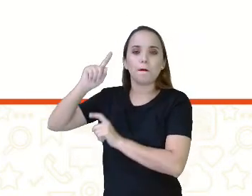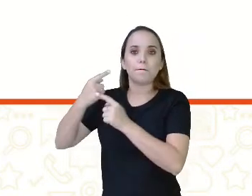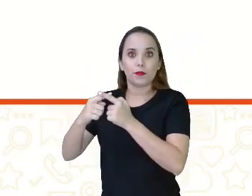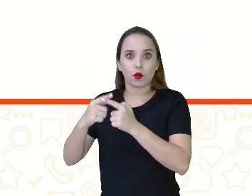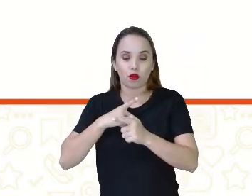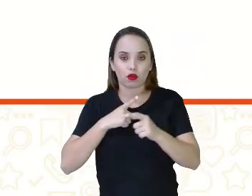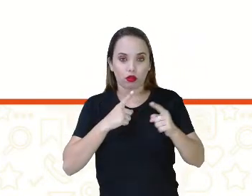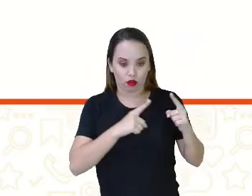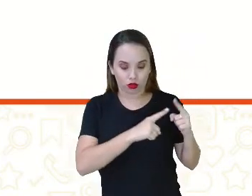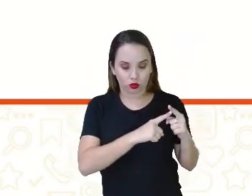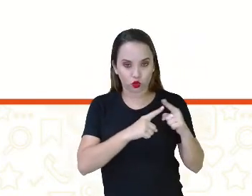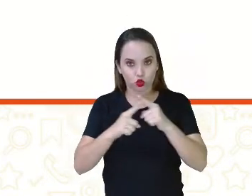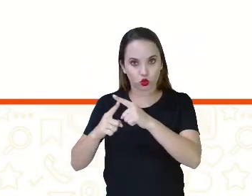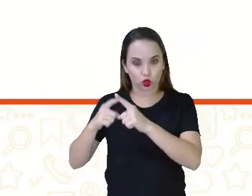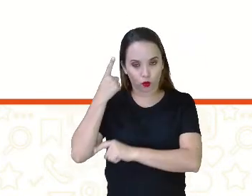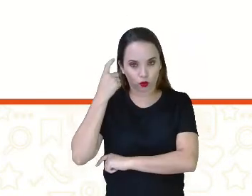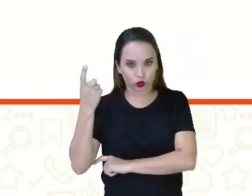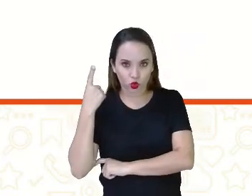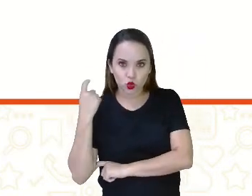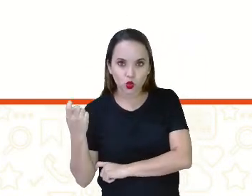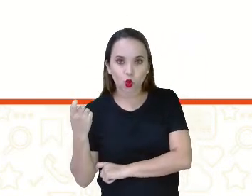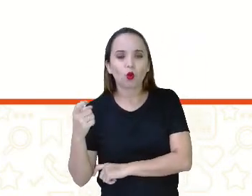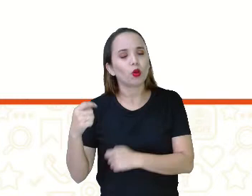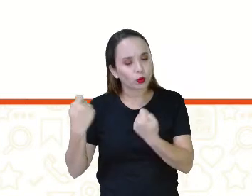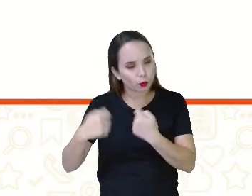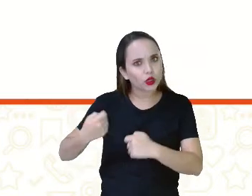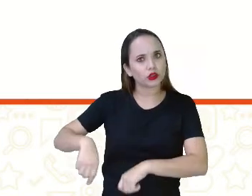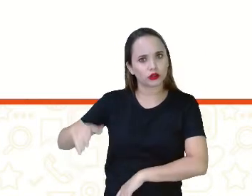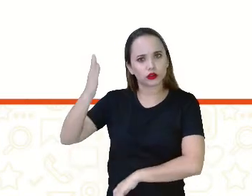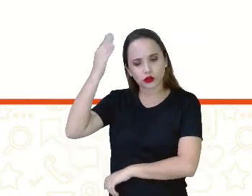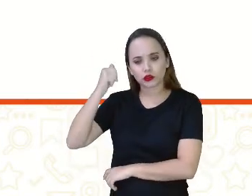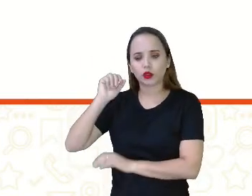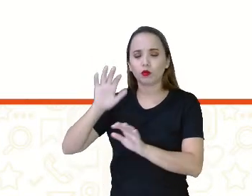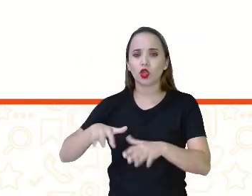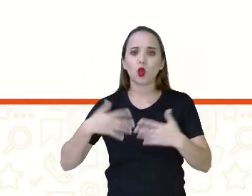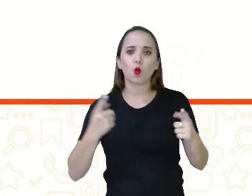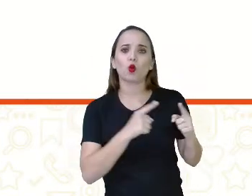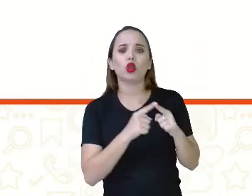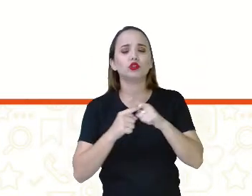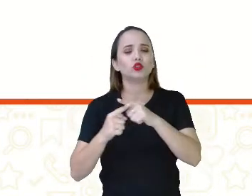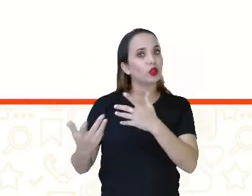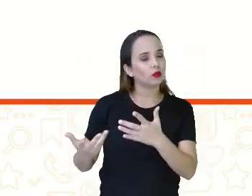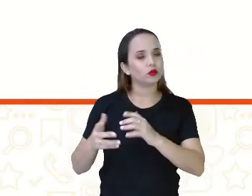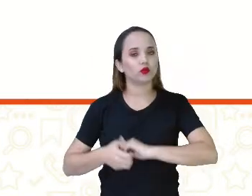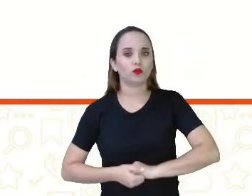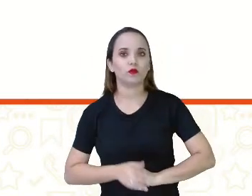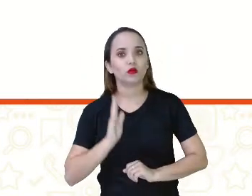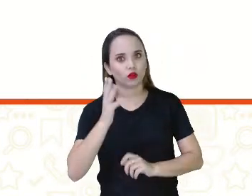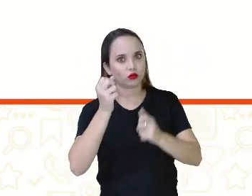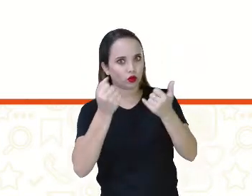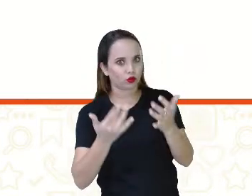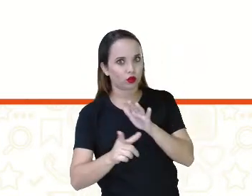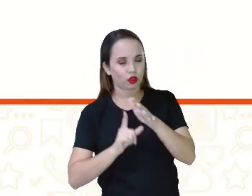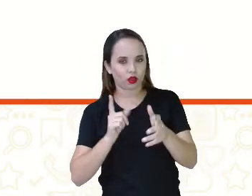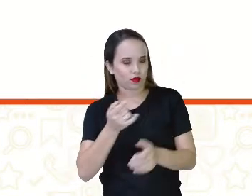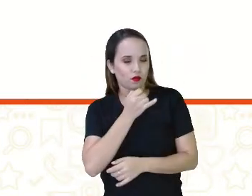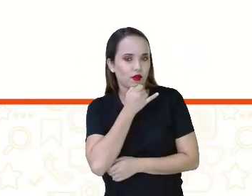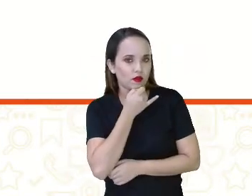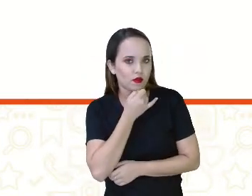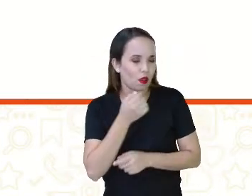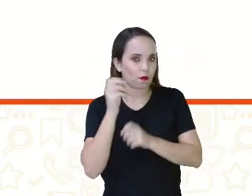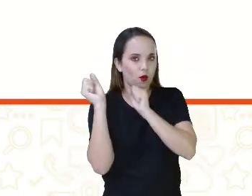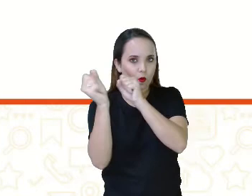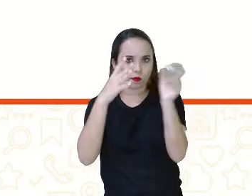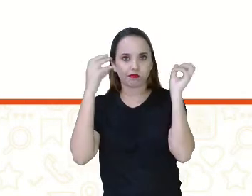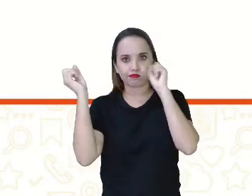sons também ele tem que saber identificar. No caso, como eu falei anteriormente, da questão da ambulância, por exemplo,